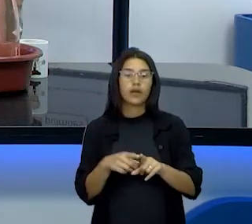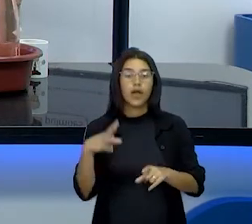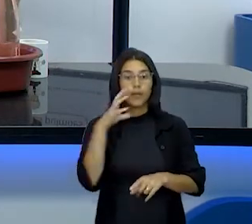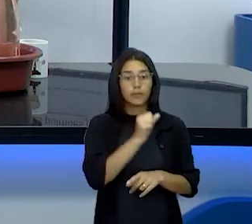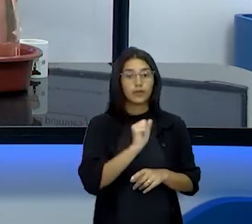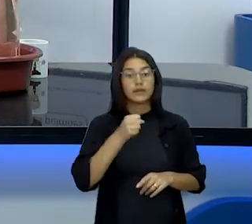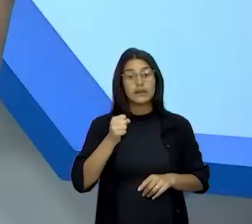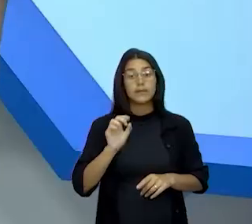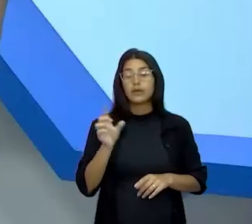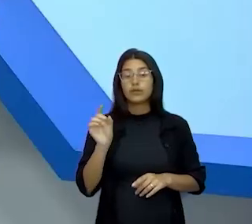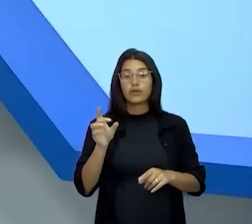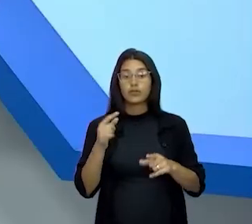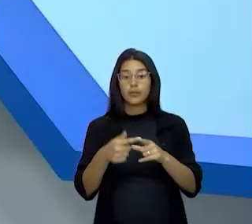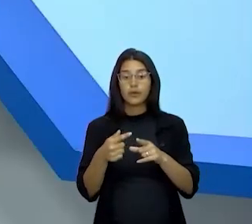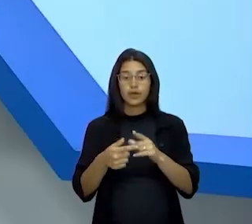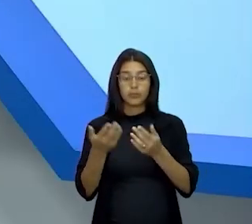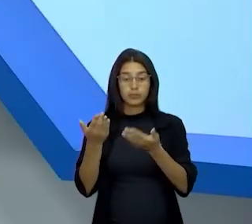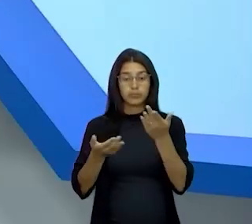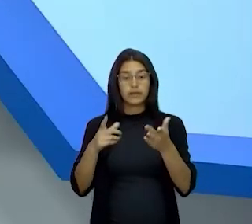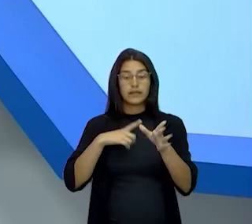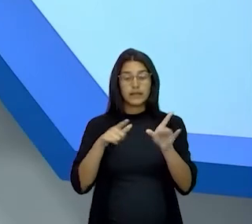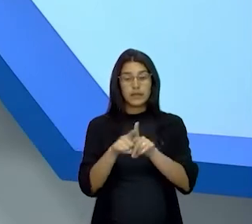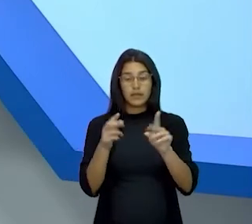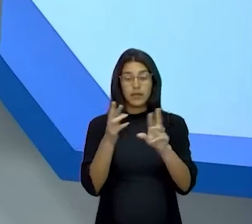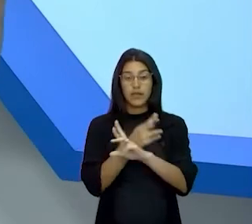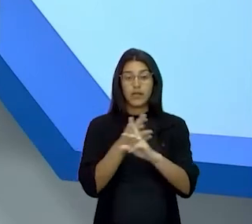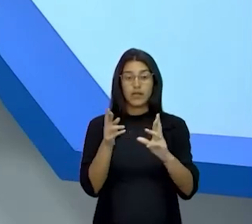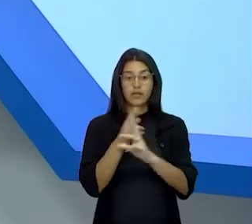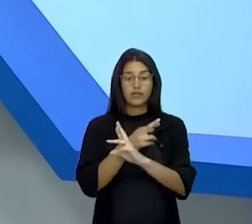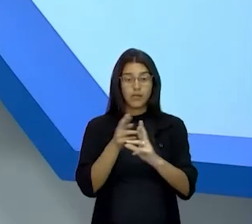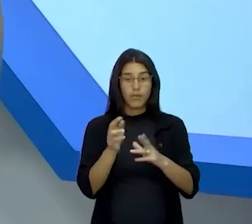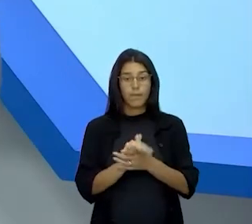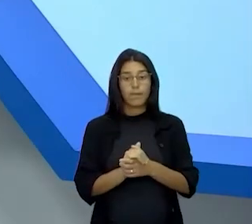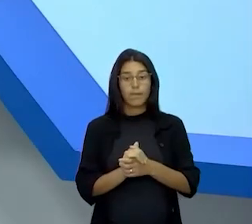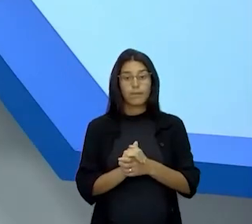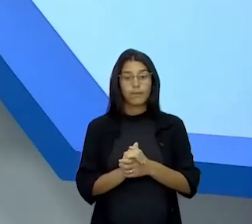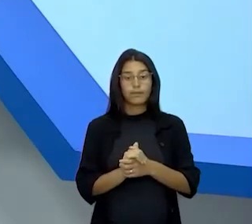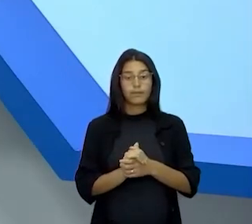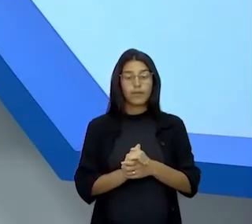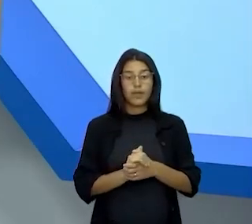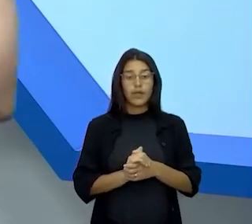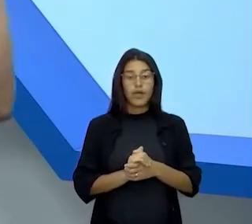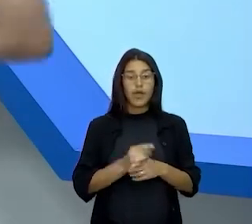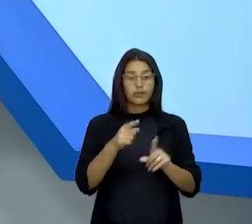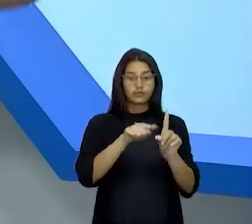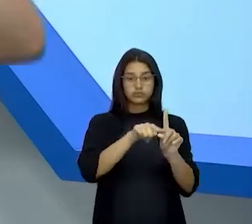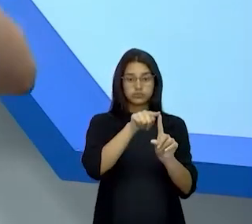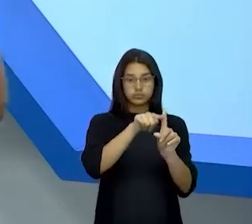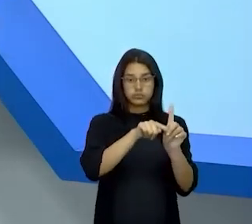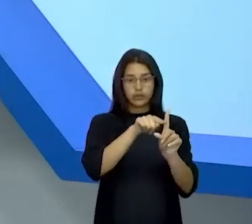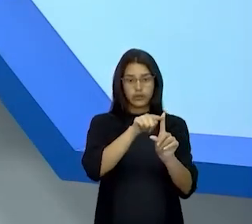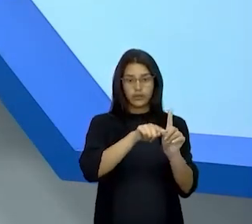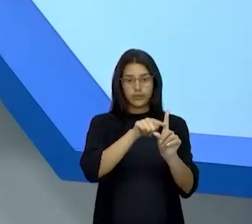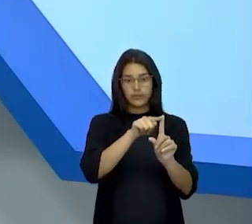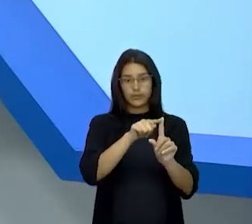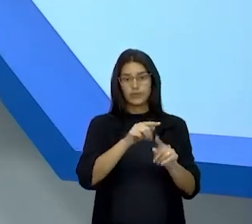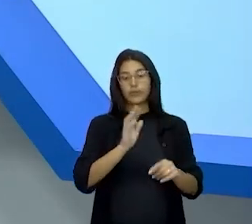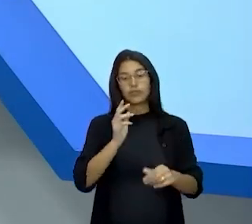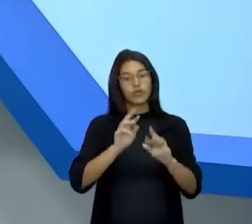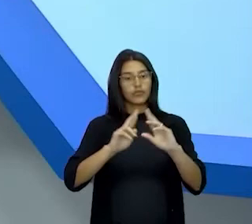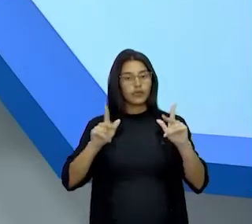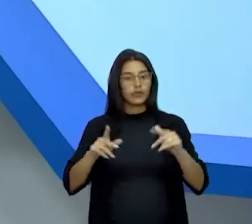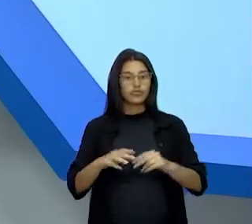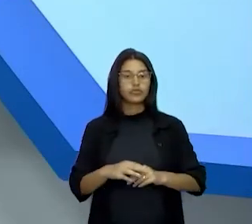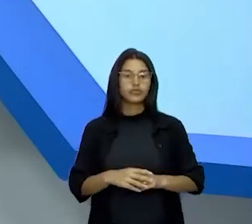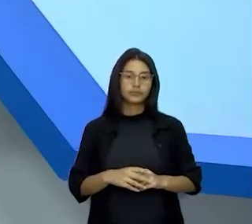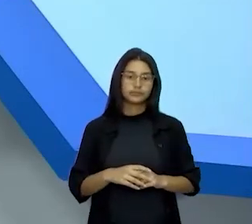né? Mas não é só sobre a descompressão, não. Tem a ver com a temperatura no local. Aí lá nas altitudes em grandes altitudes,